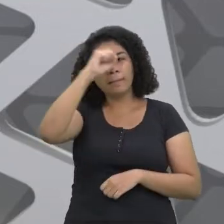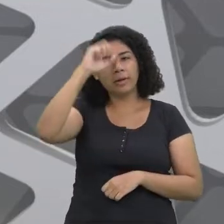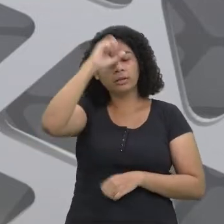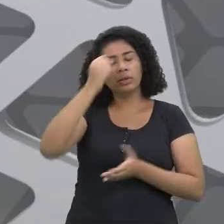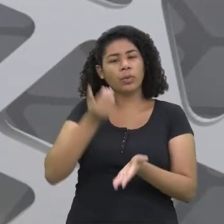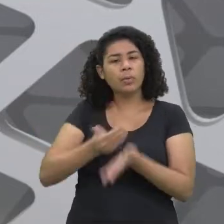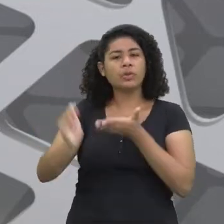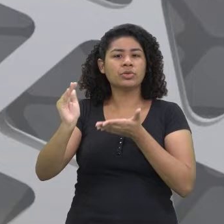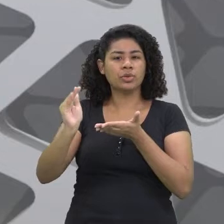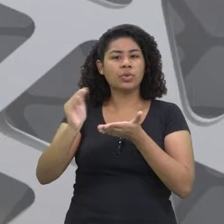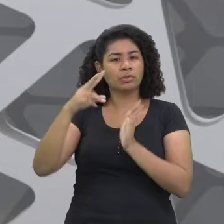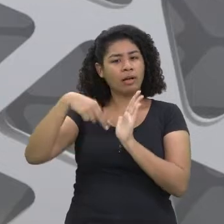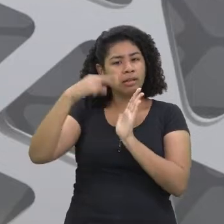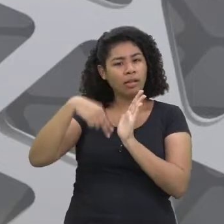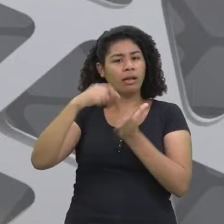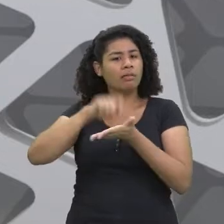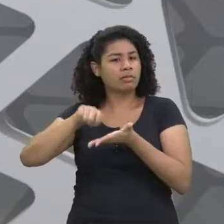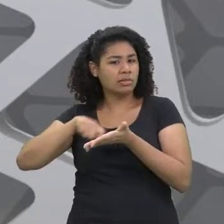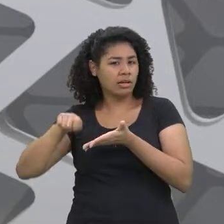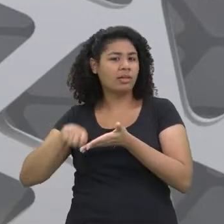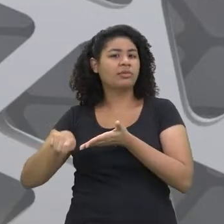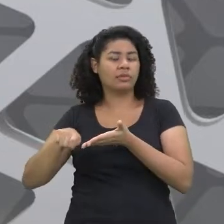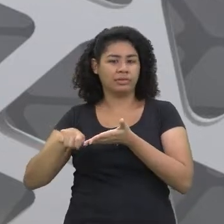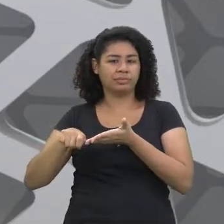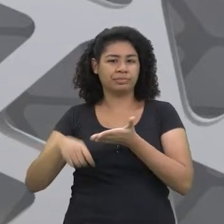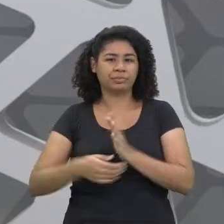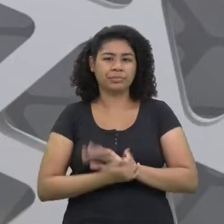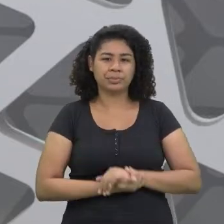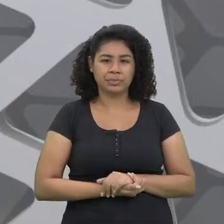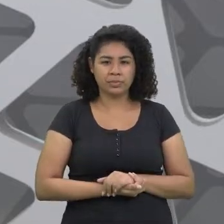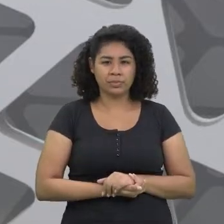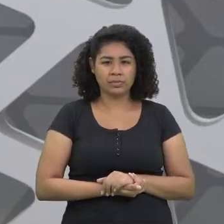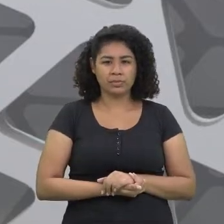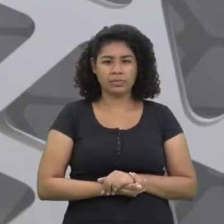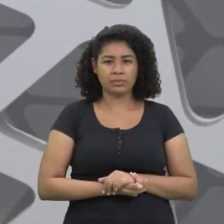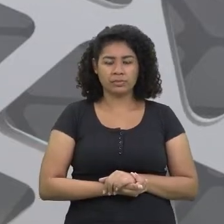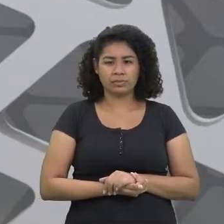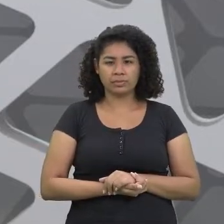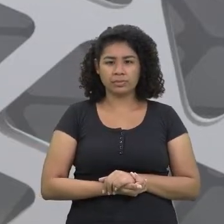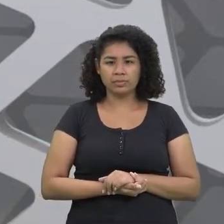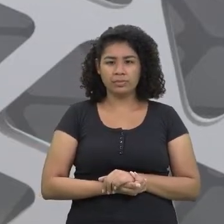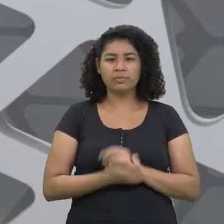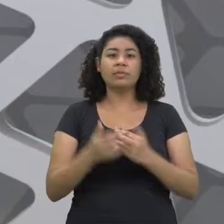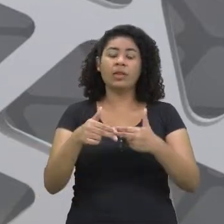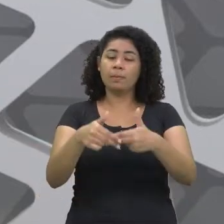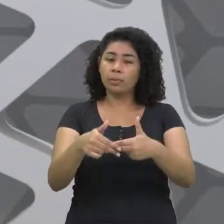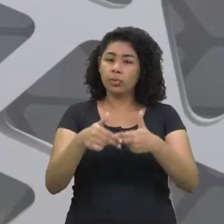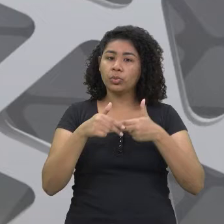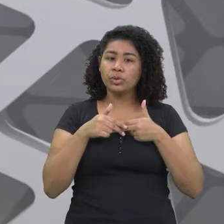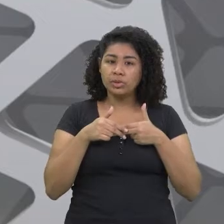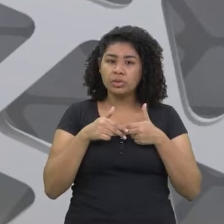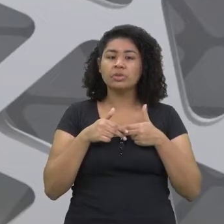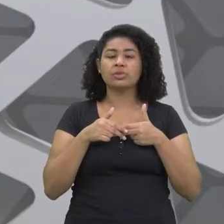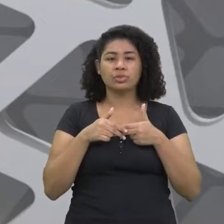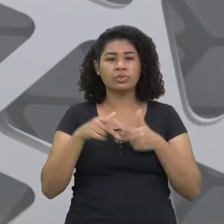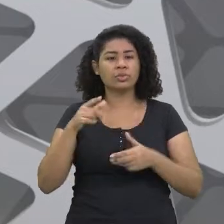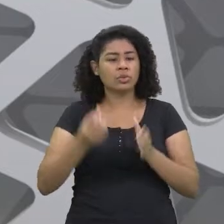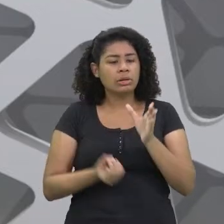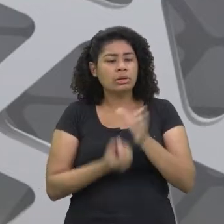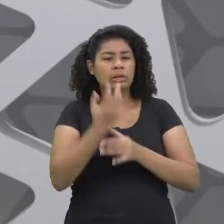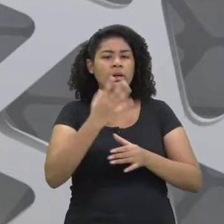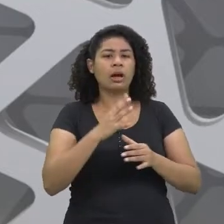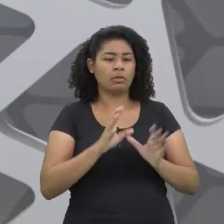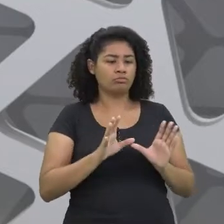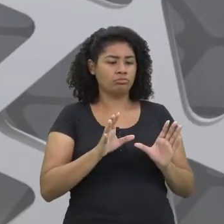somente aquelas pessoas ligadas ao clero católico, tá bom? E é justamente por conta disso, a formação de mosteiros,